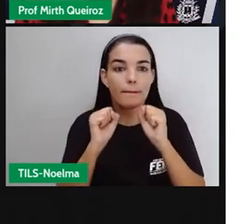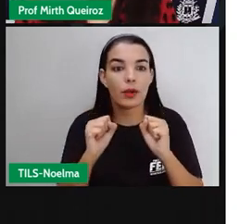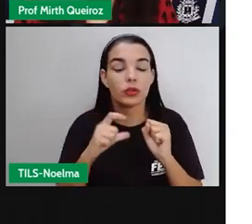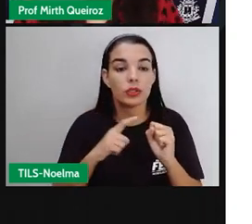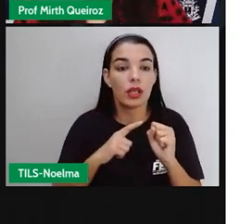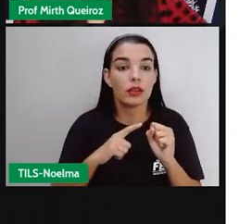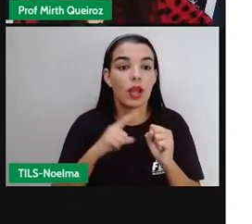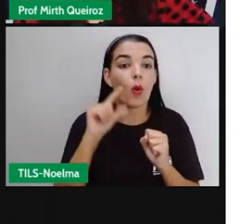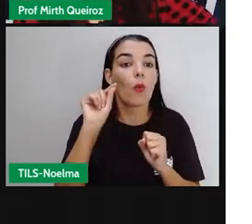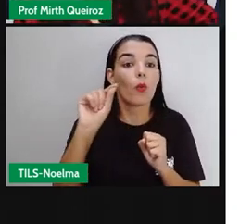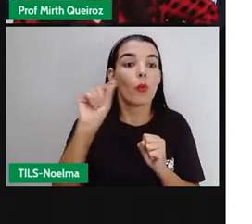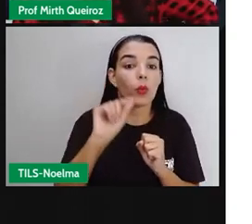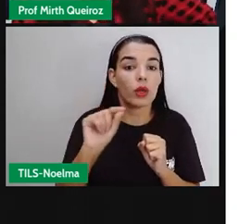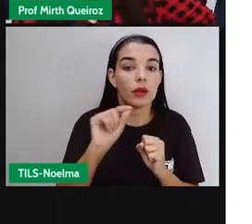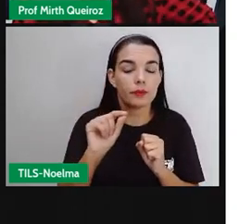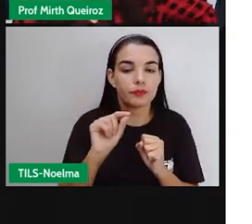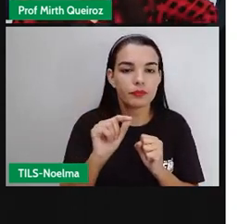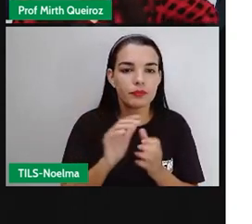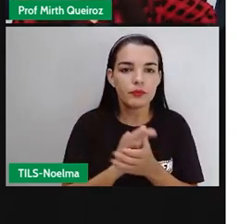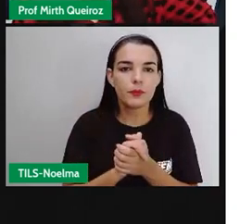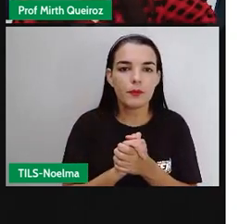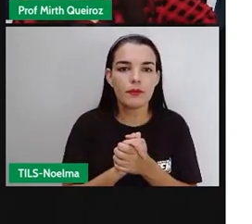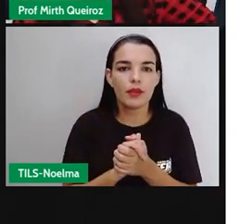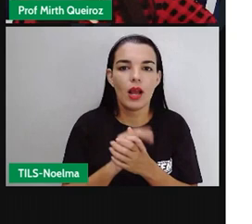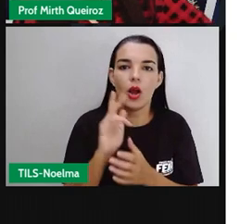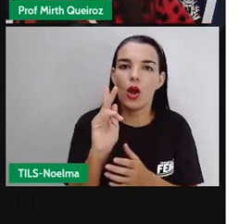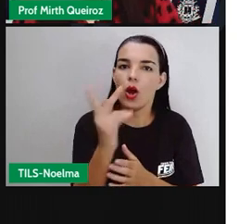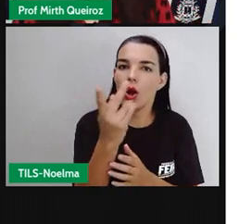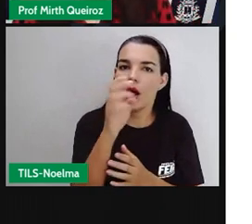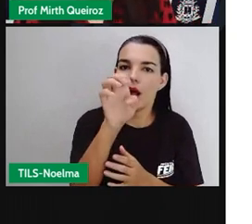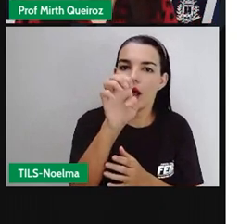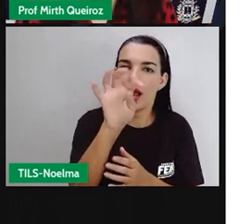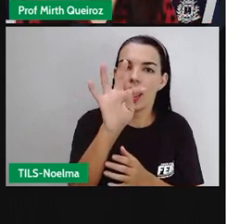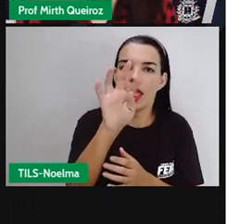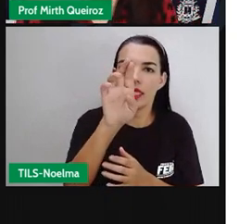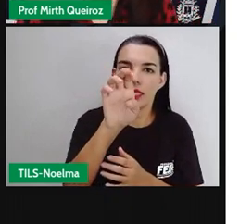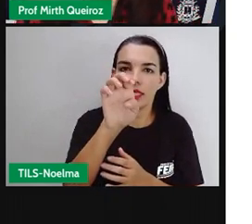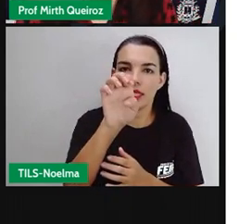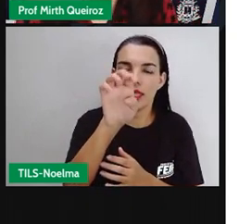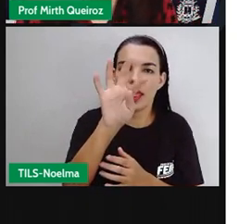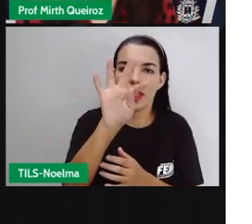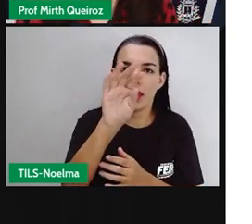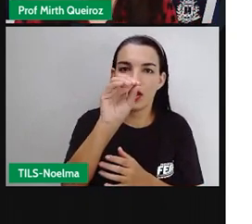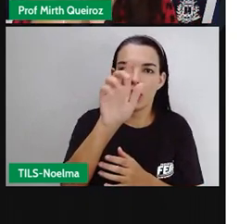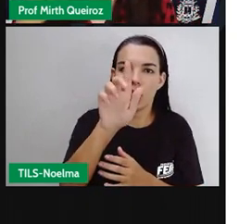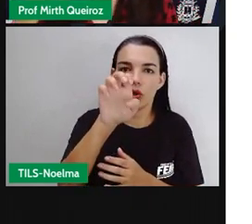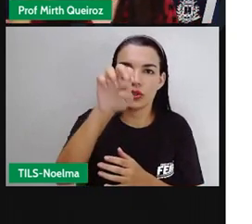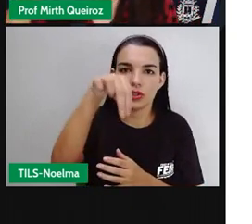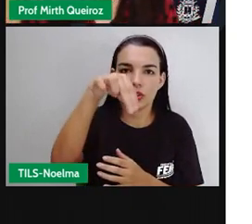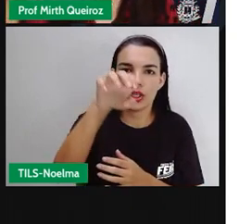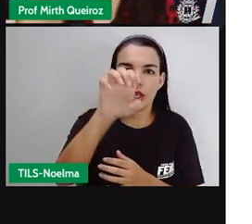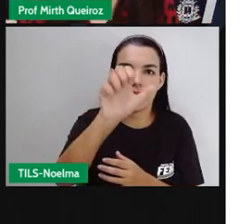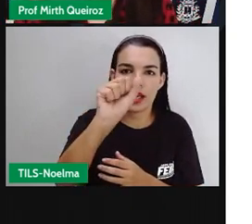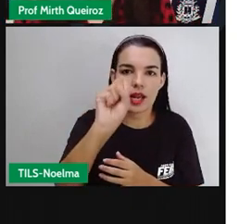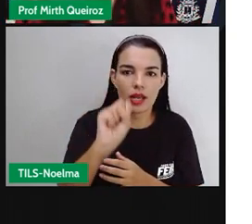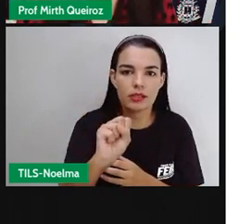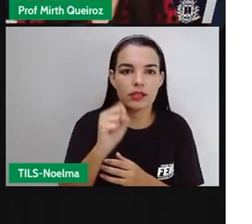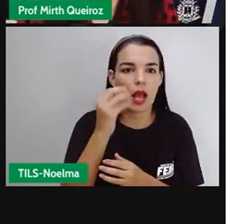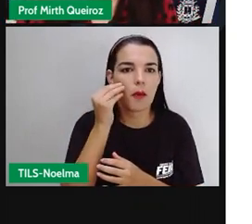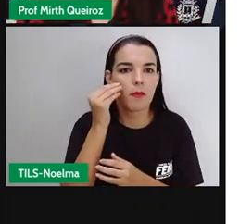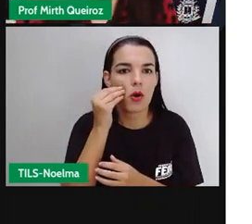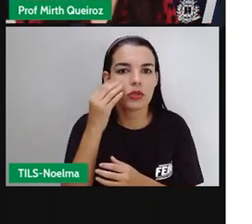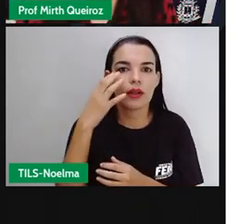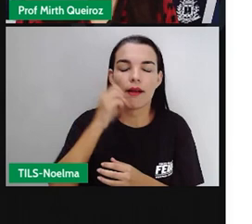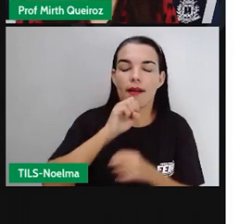suas fases. Isso acontece com misturas heterogêneas, onde dá para a gente ver claramente a divisão de